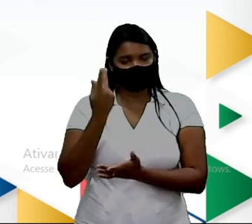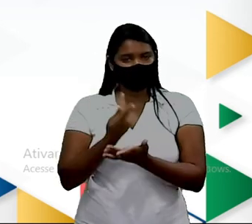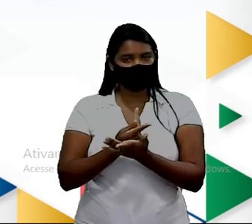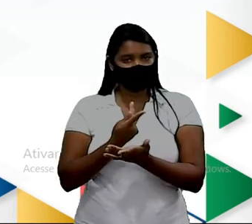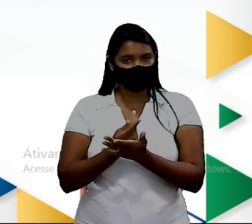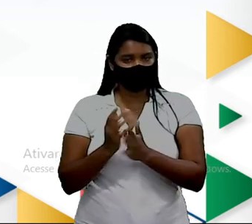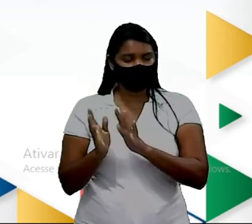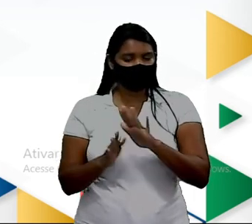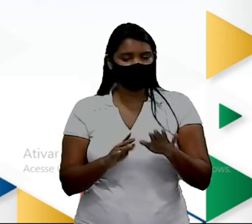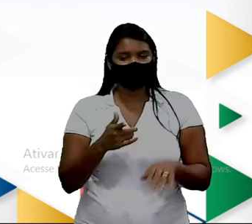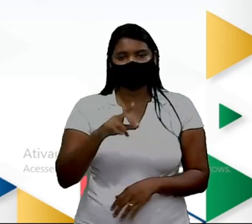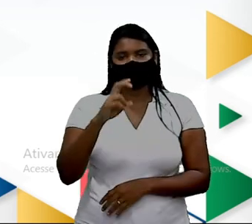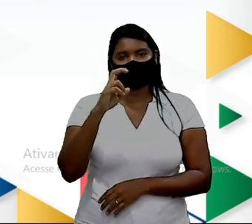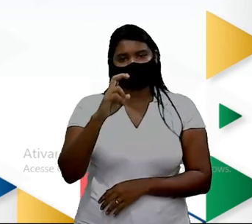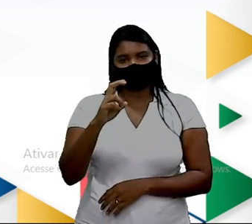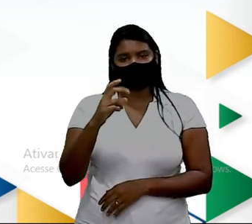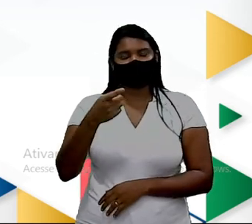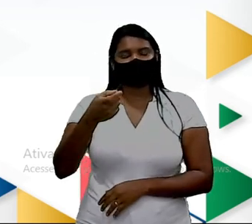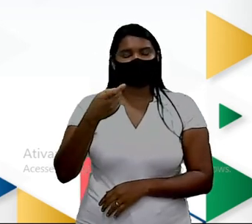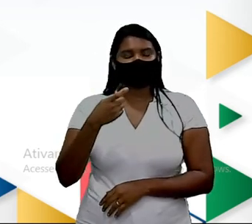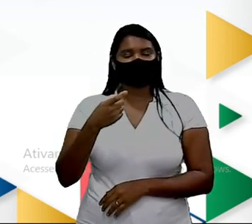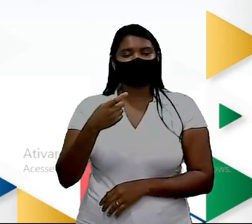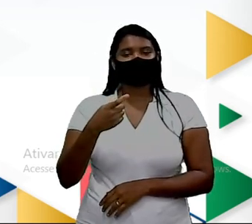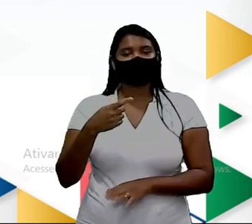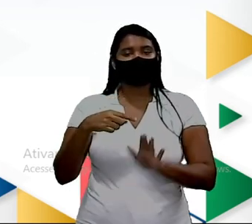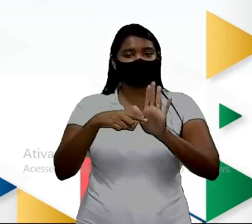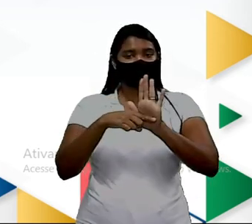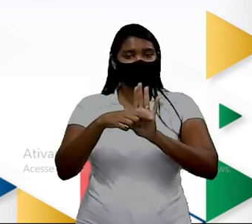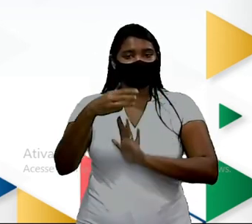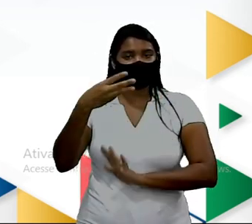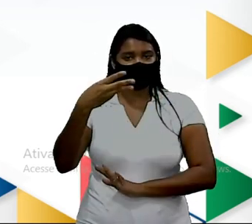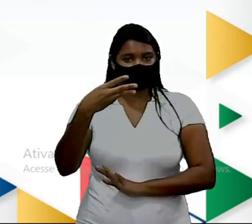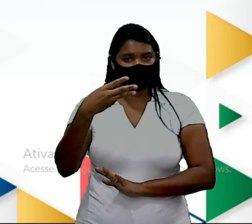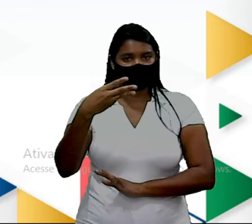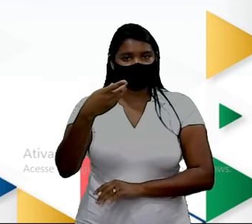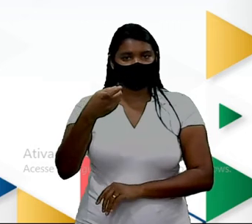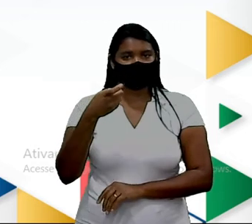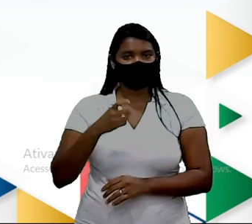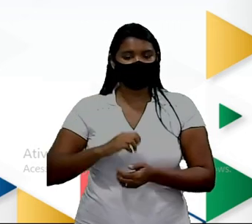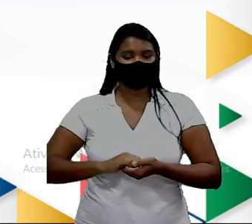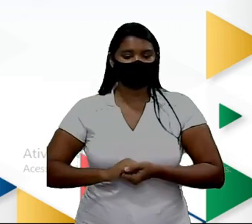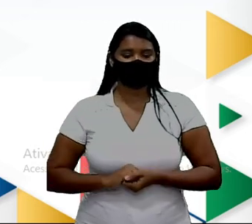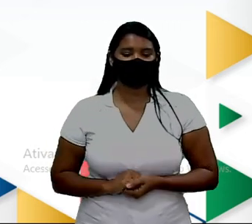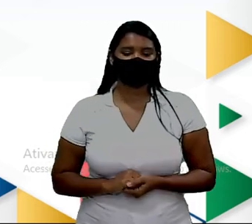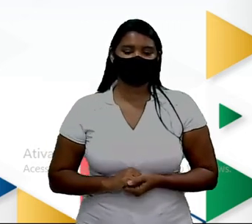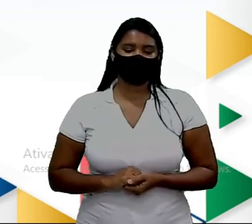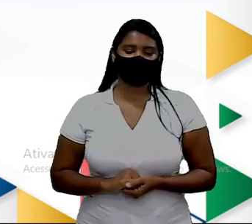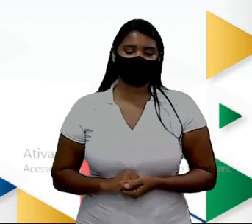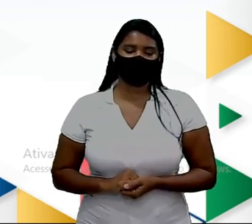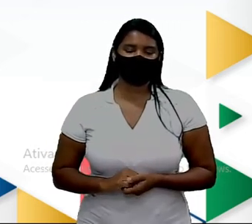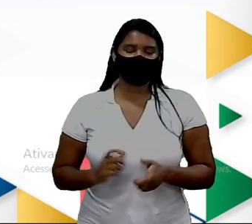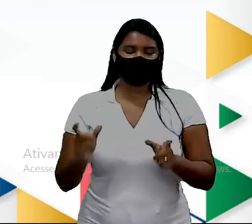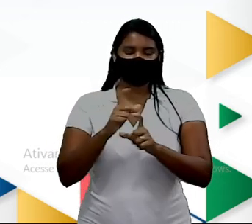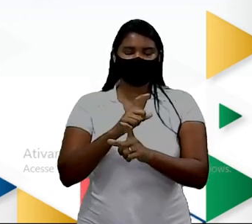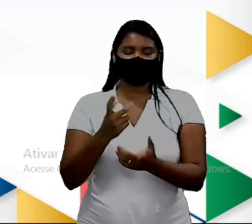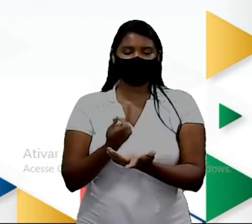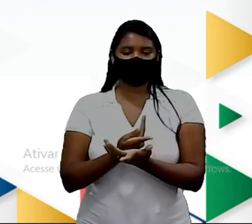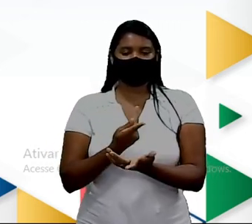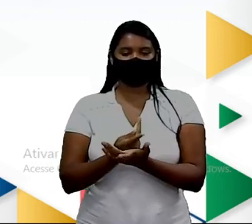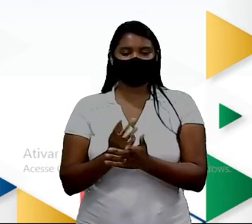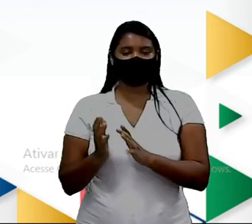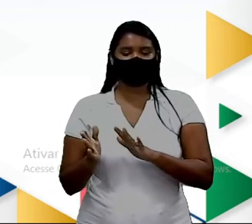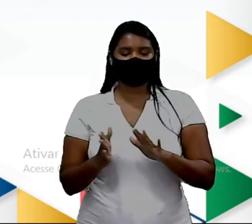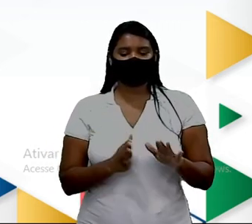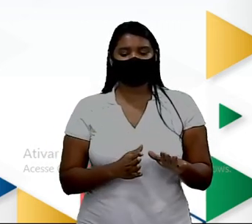é 5x mais 3, é 5x menos 3x, tá? Então houve um erro aí, beleza? E aí,